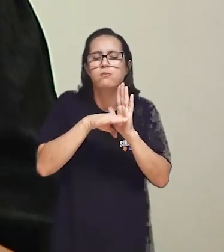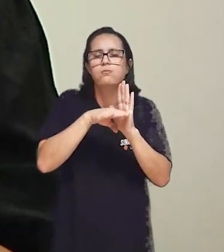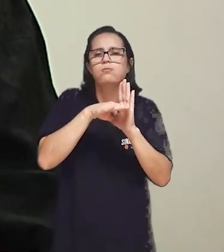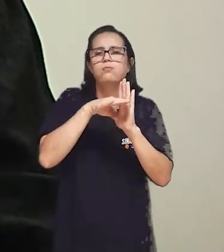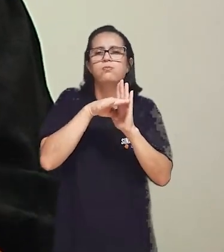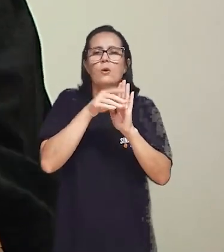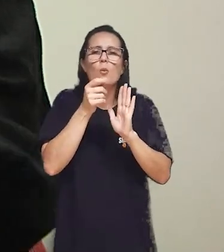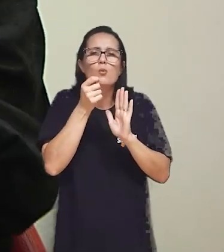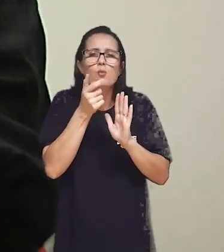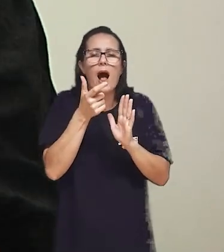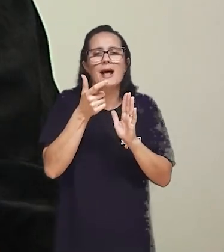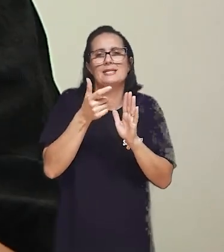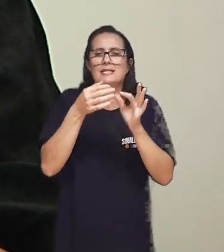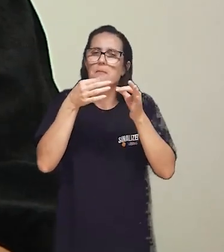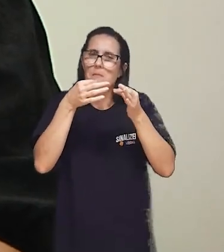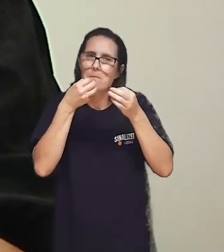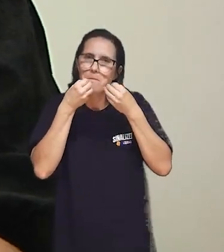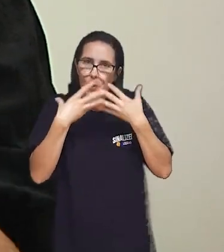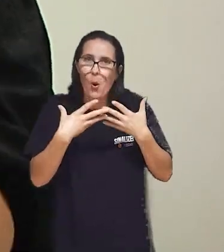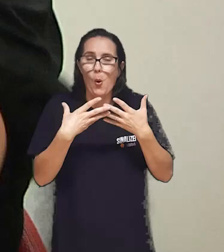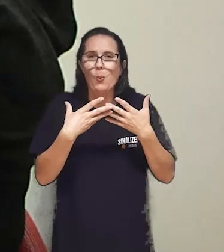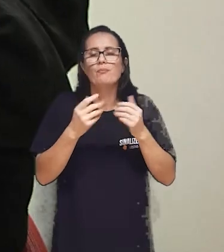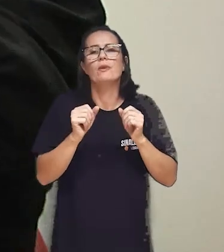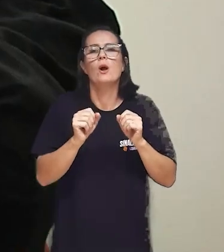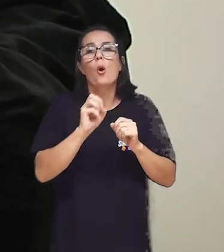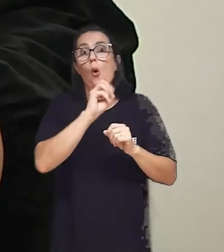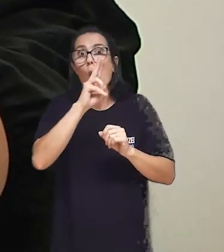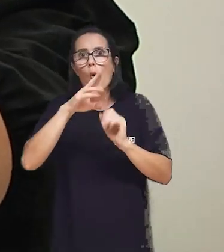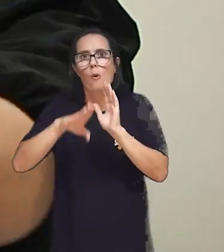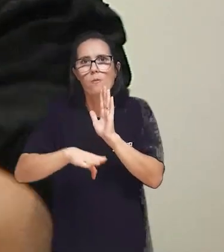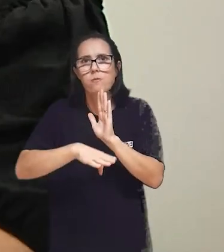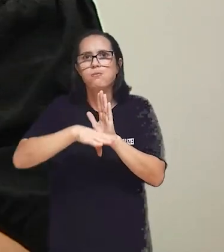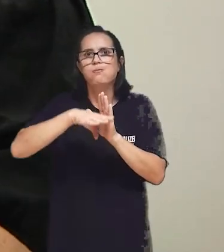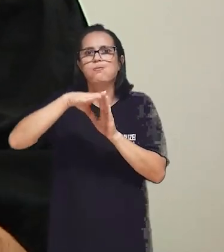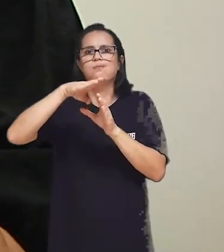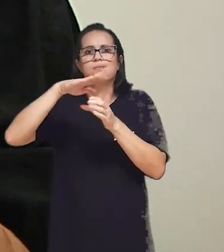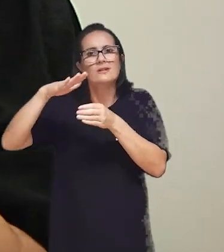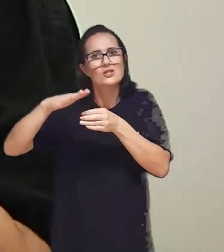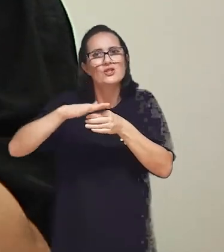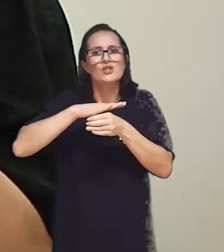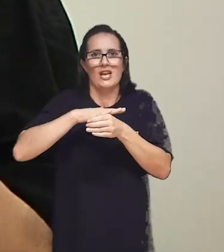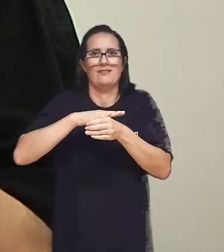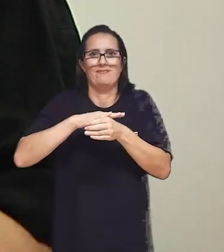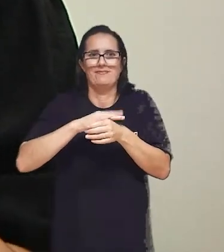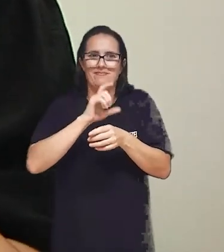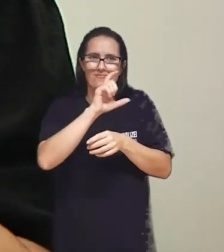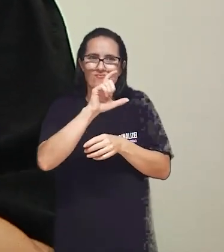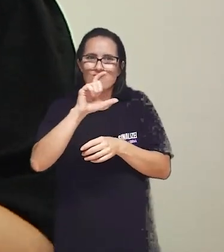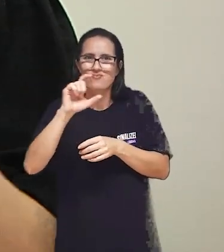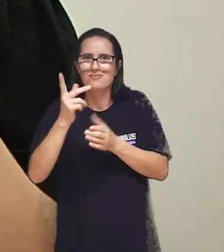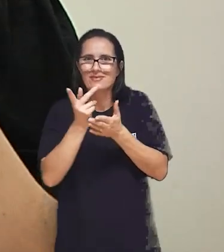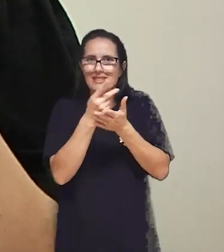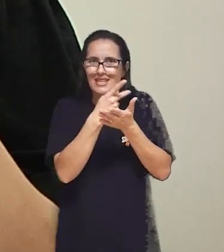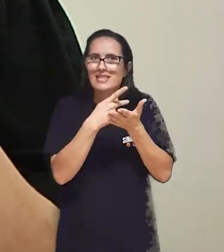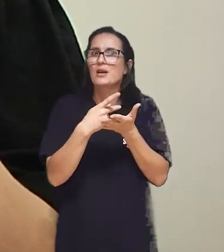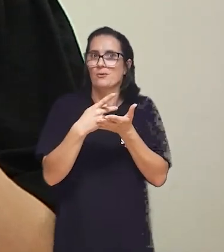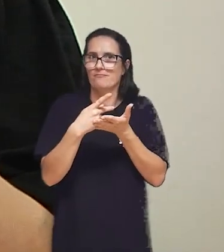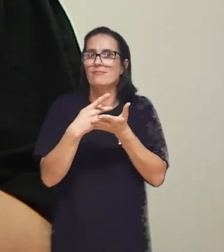quase no estoque ideal, e elas podem estar cheias. E justamente é isso que vai